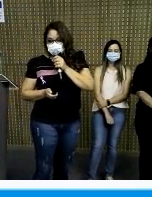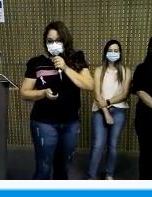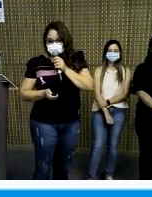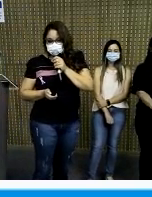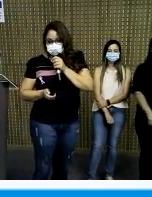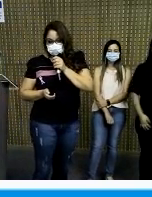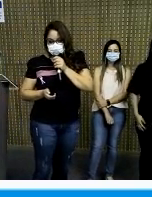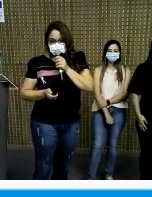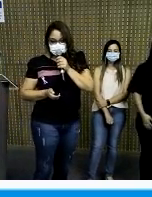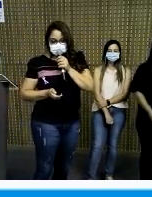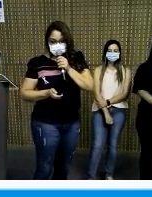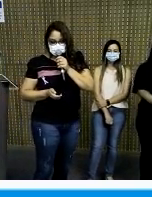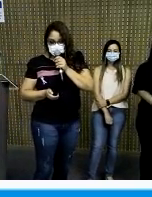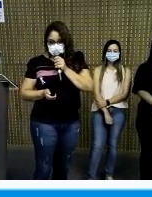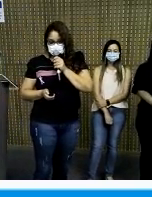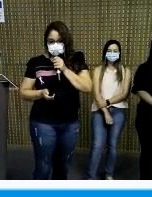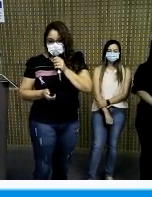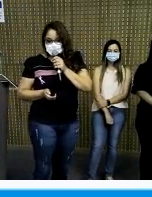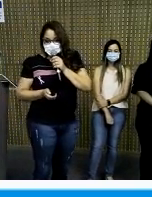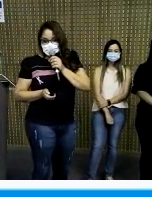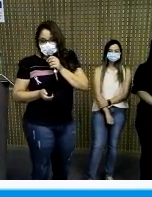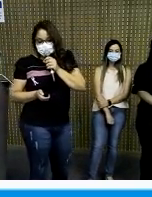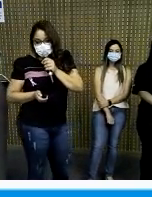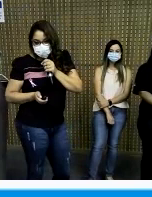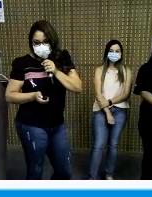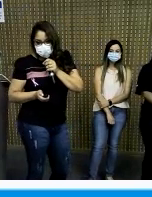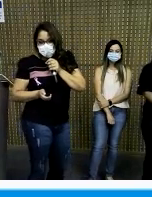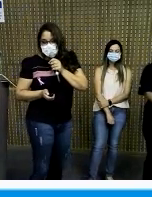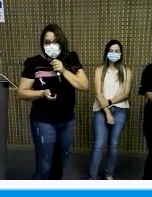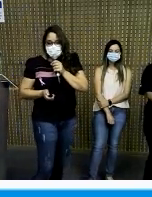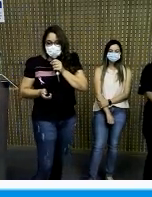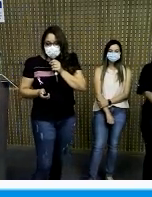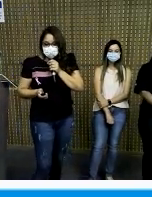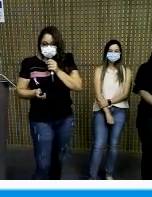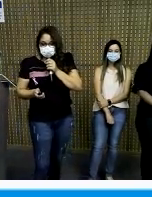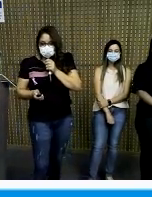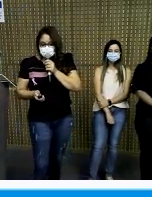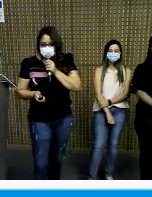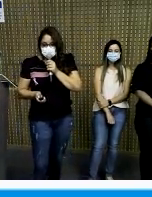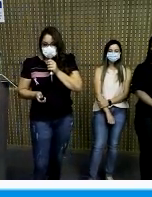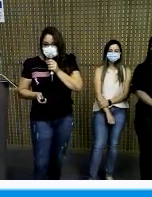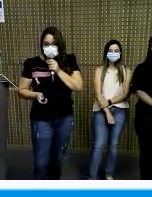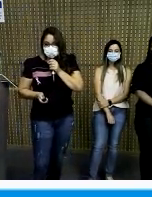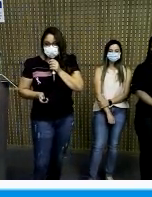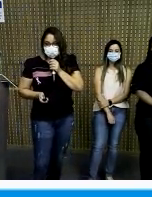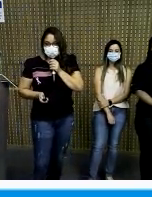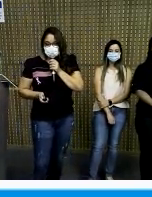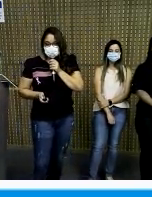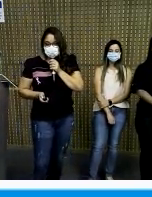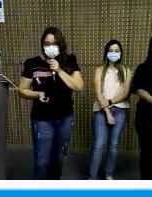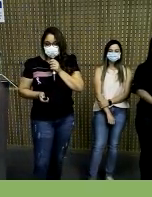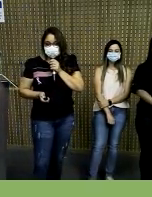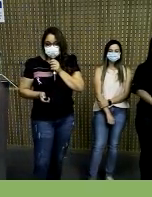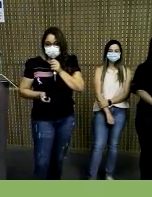o telefone da nossa unidade, nós não temos Face, mas temos o e-mail, que está